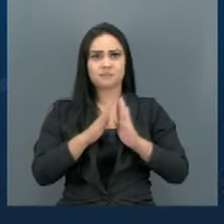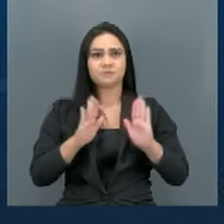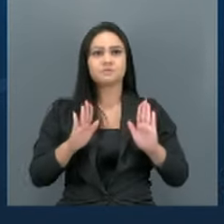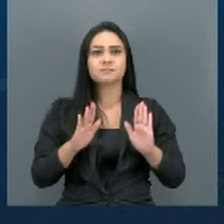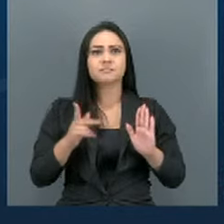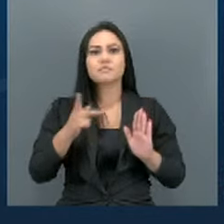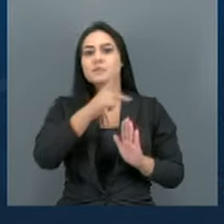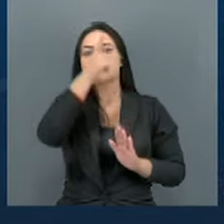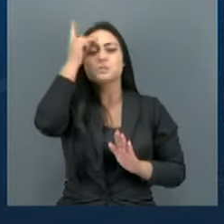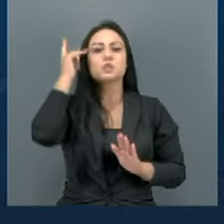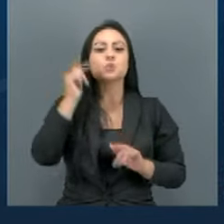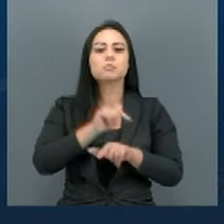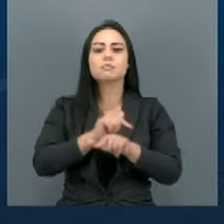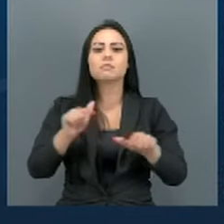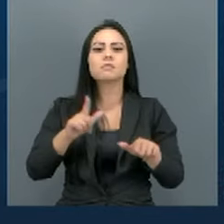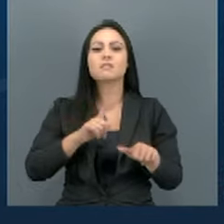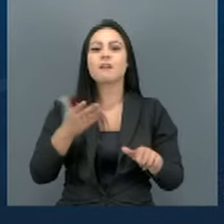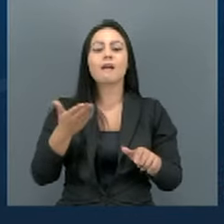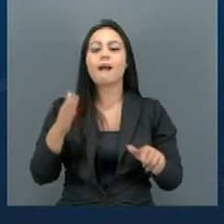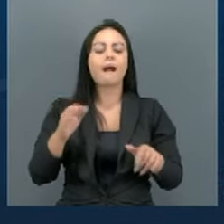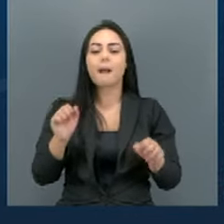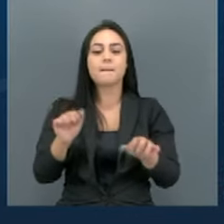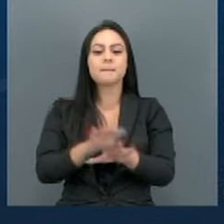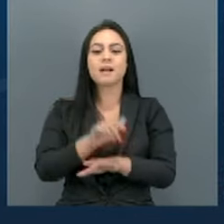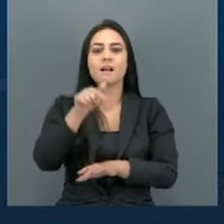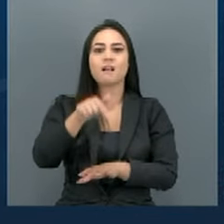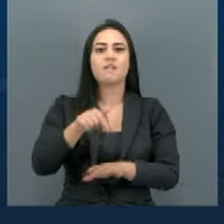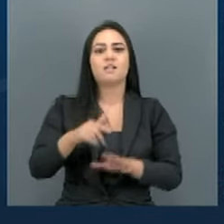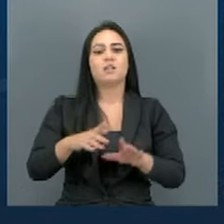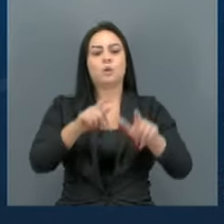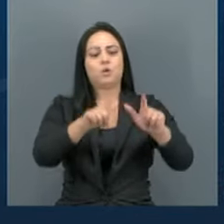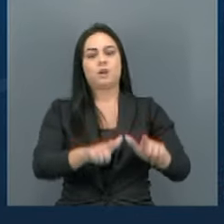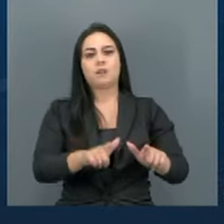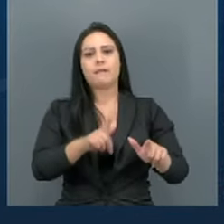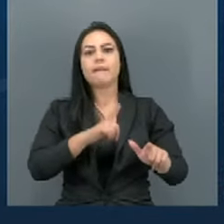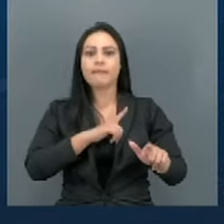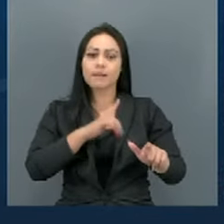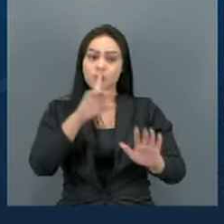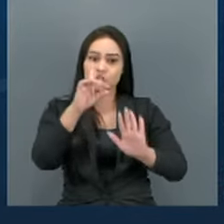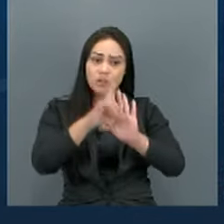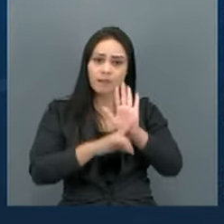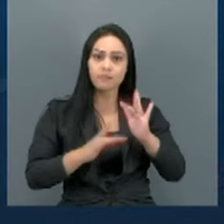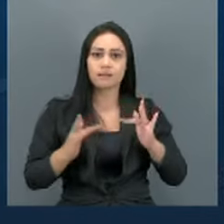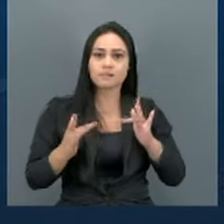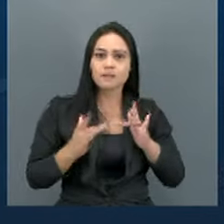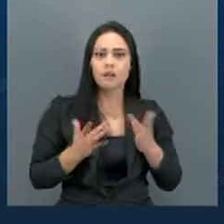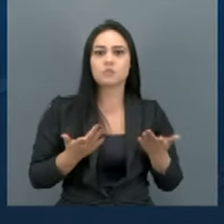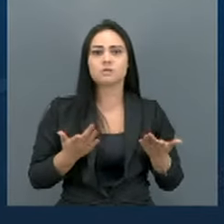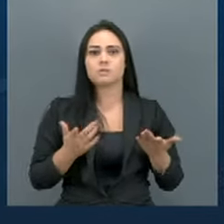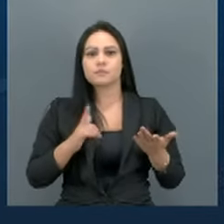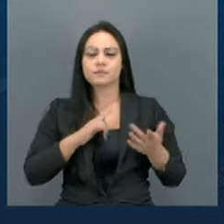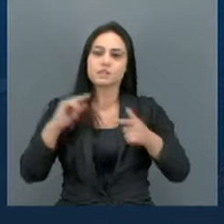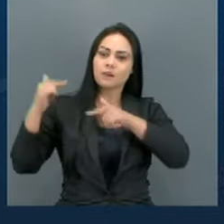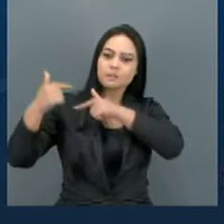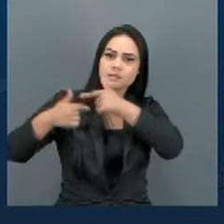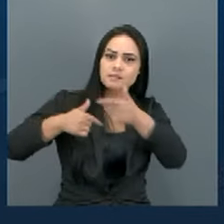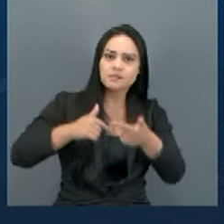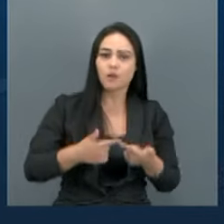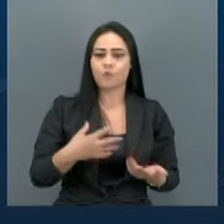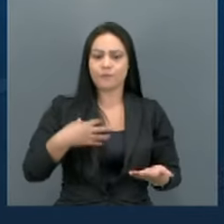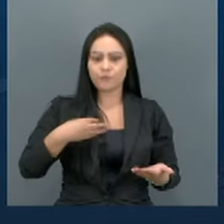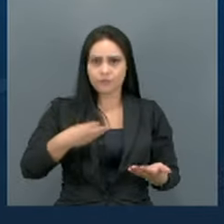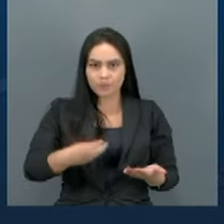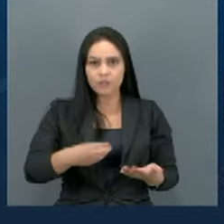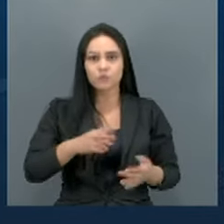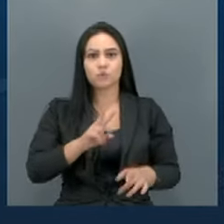quer acabar com a reserva, mas só quer um direito de nós ter acesso, de tirar a nossa produção, nossos filhos ter de estudar